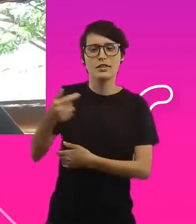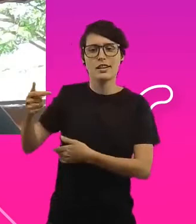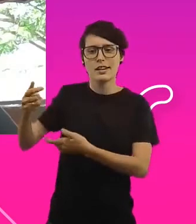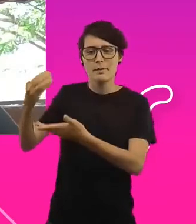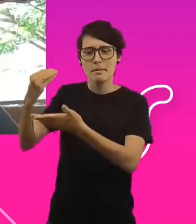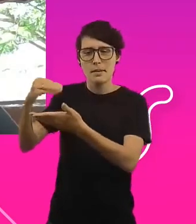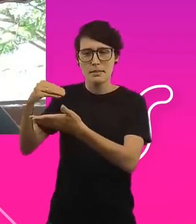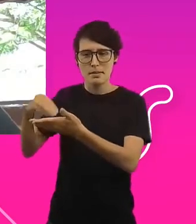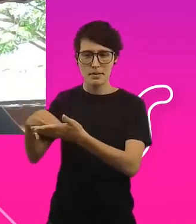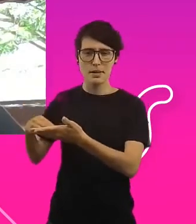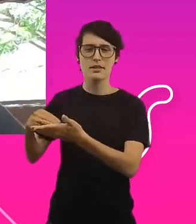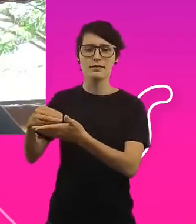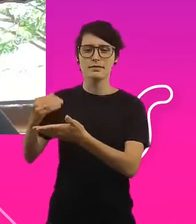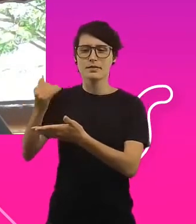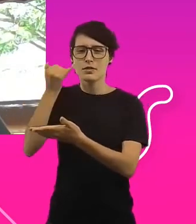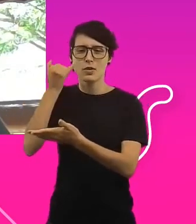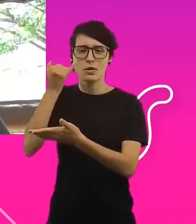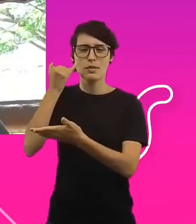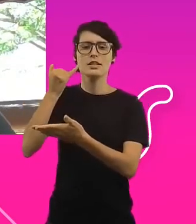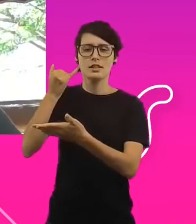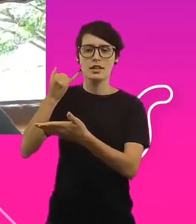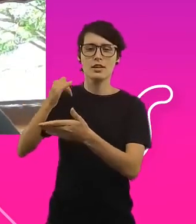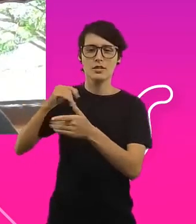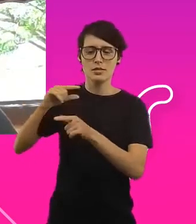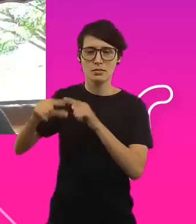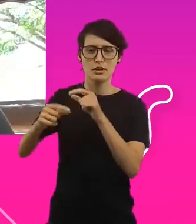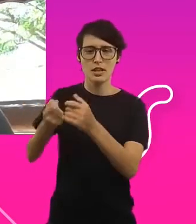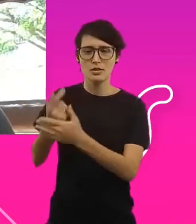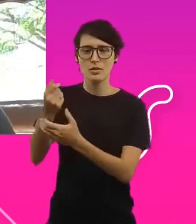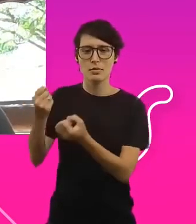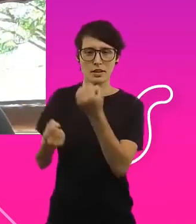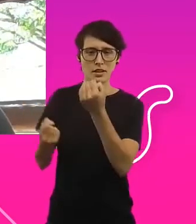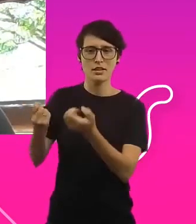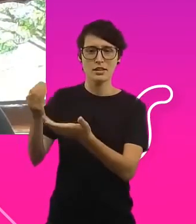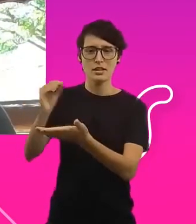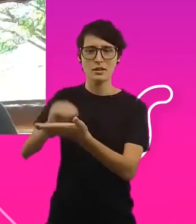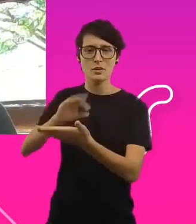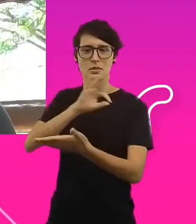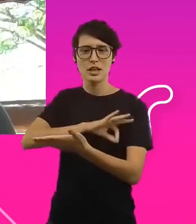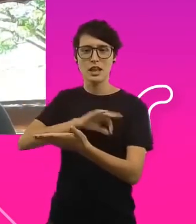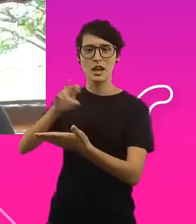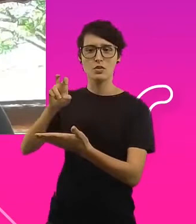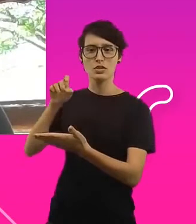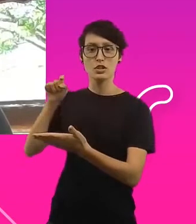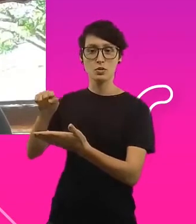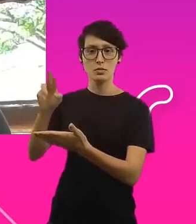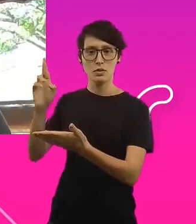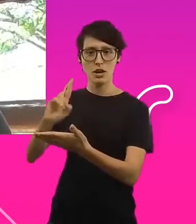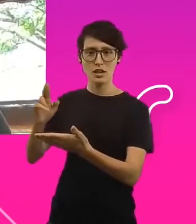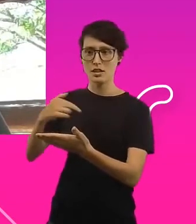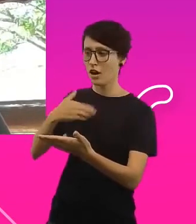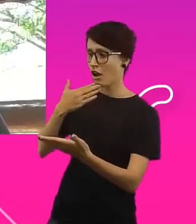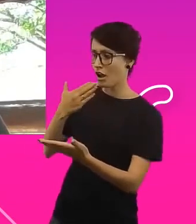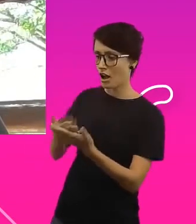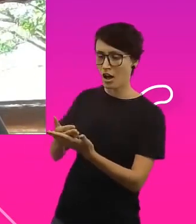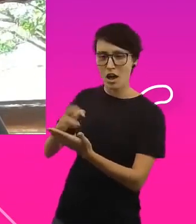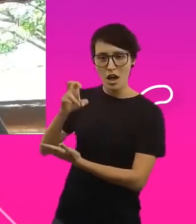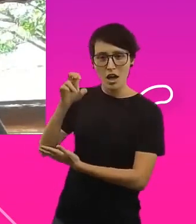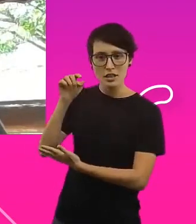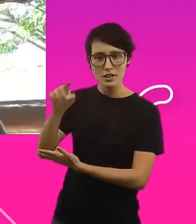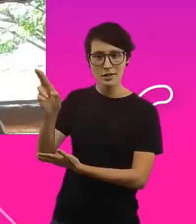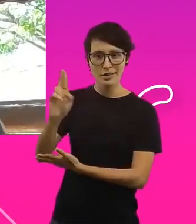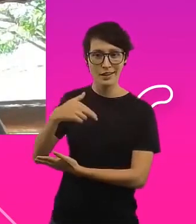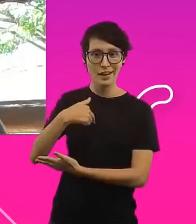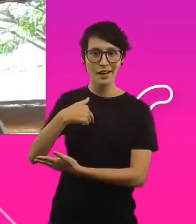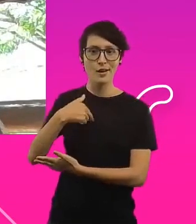do processo da compra do carro, ele colocou que ele tinha uma renda de R$5.000. E eu falei, cara, você ganha, imagina, eu ganhava R$30 por